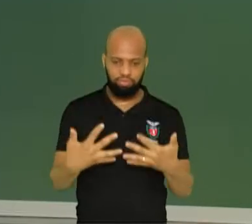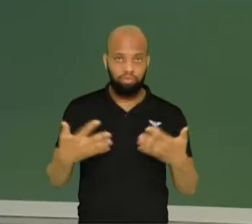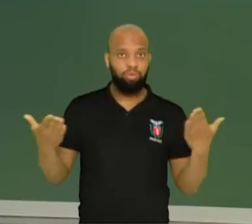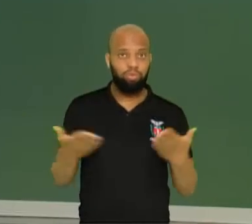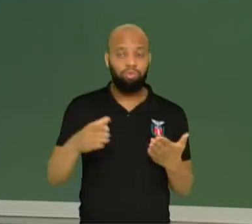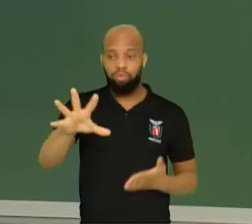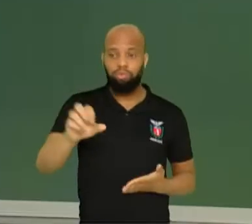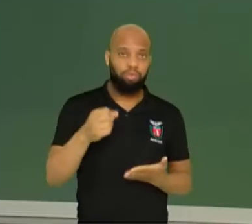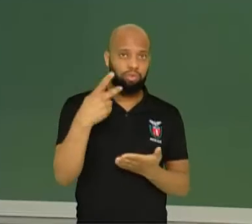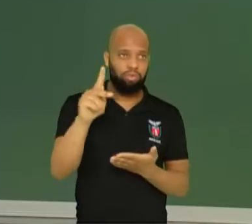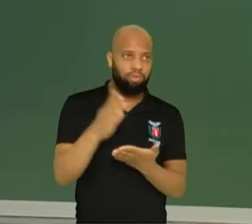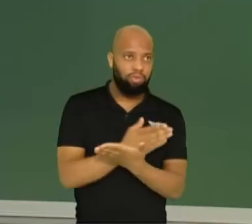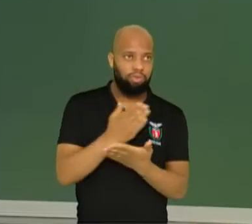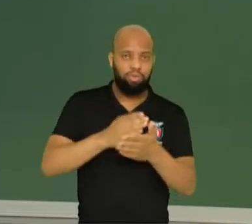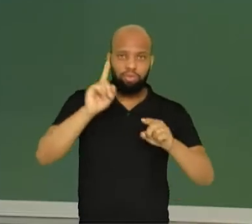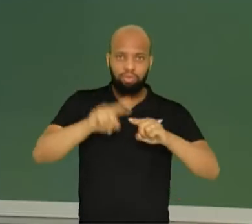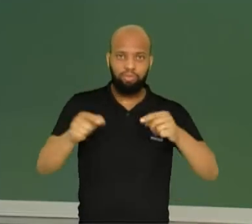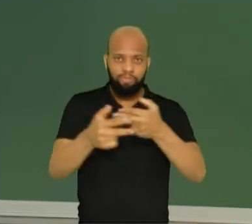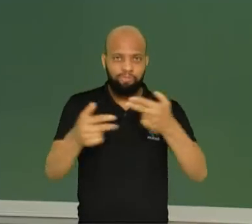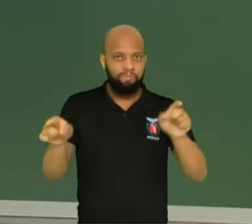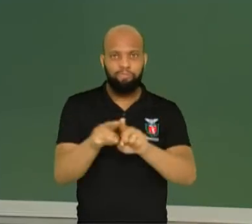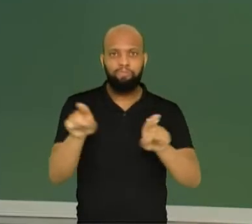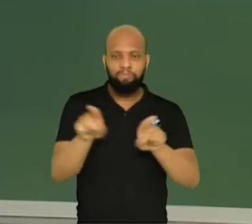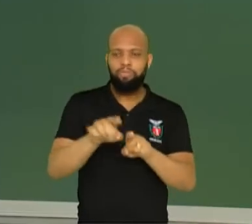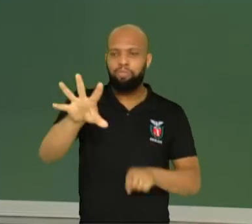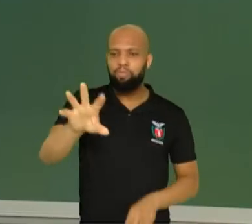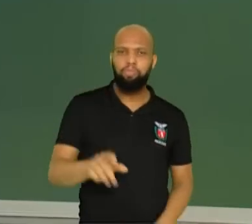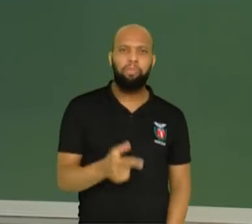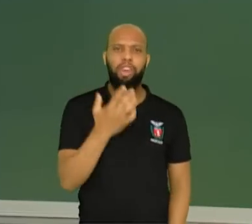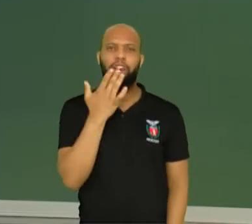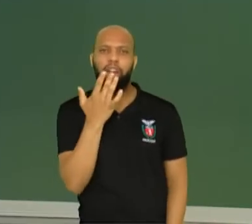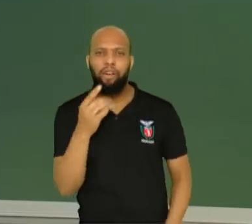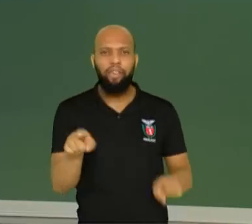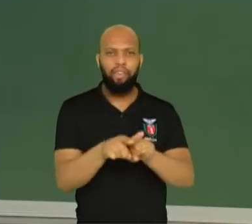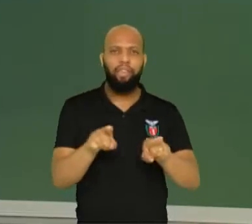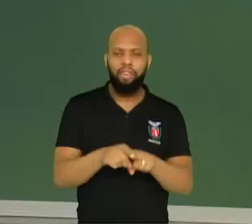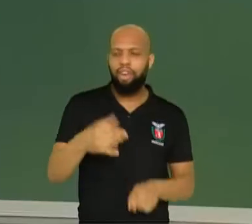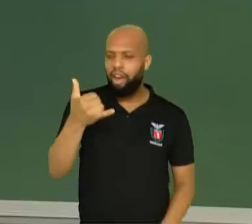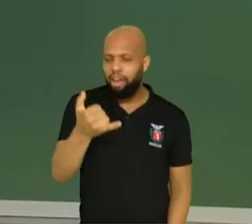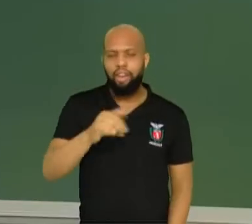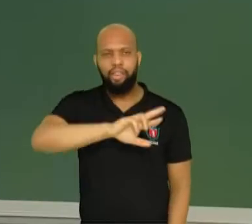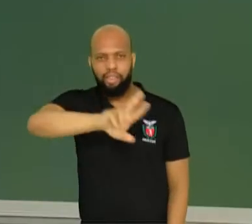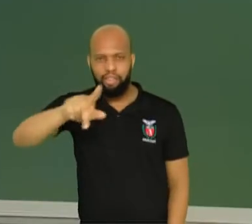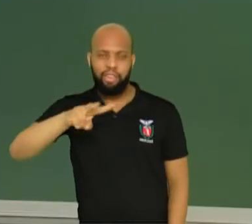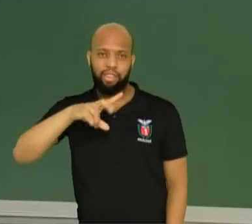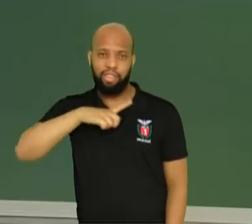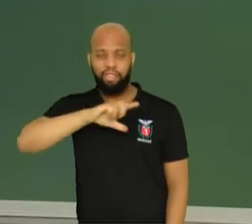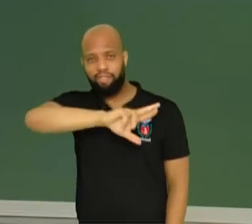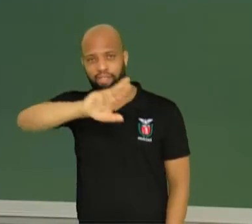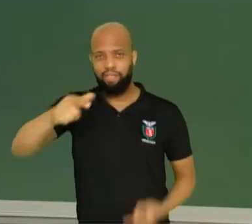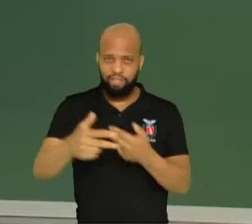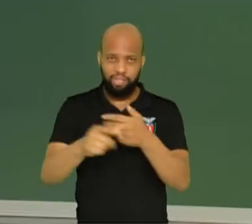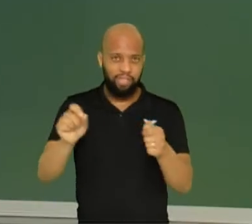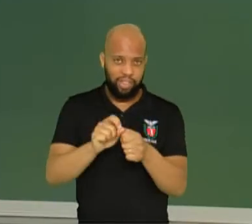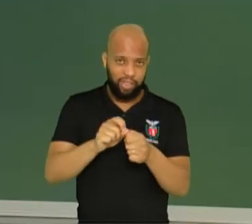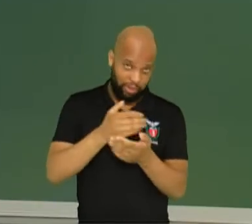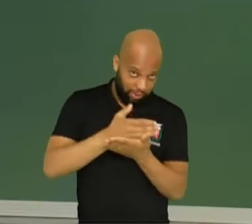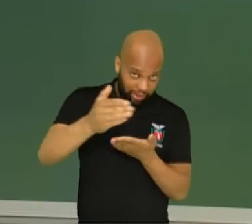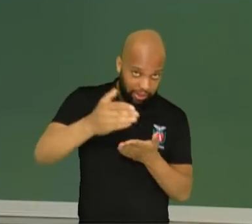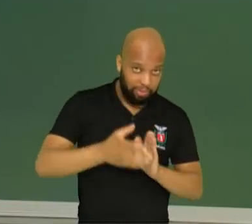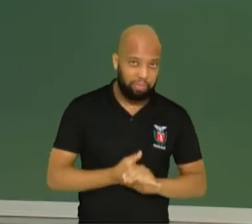pega seu caderno, todo o seu material, já traz lápis de cor, canetinha, porque a gente tem bastante coisa para fazer. Bora